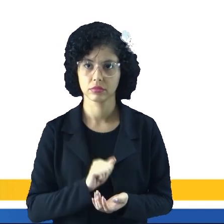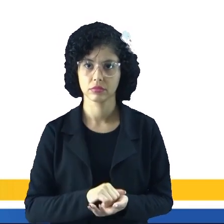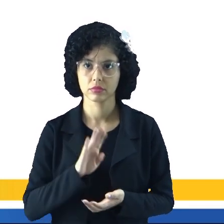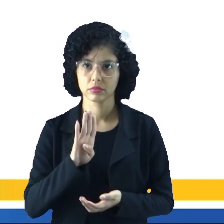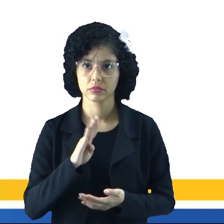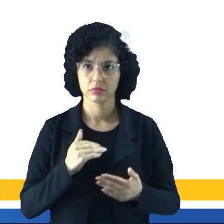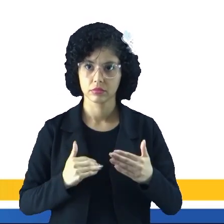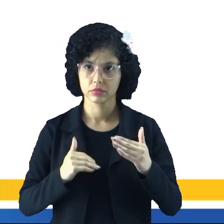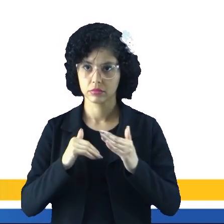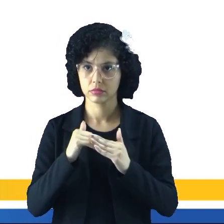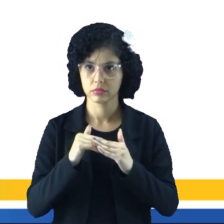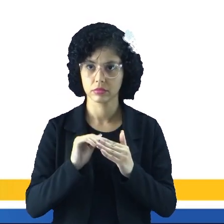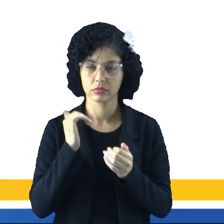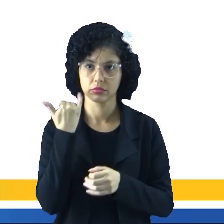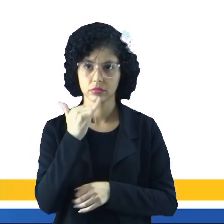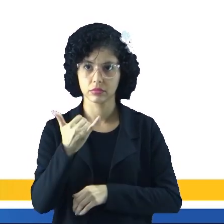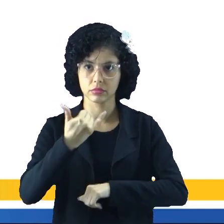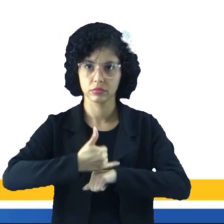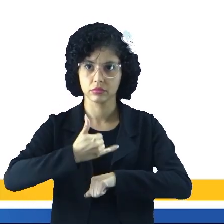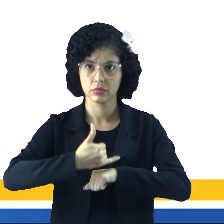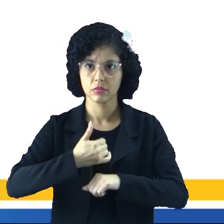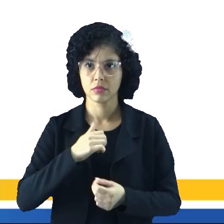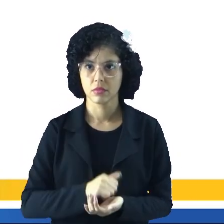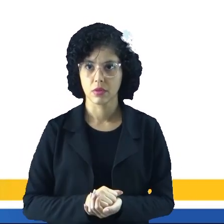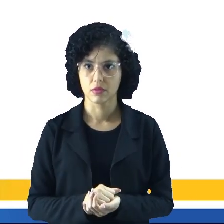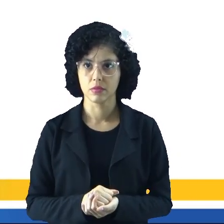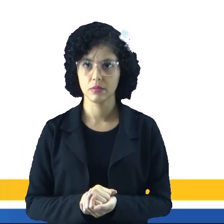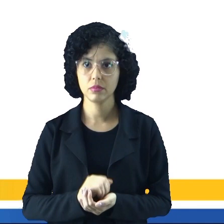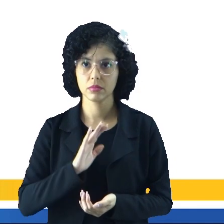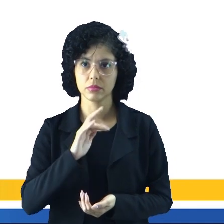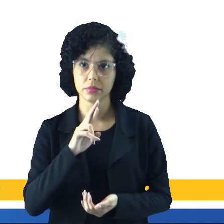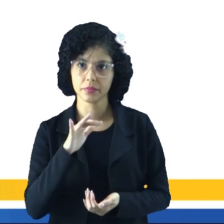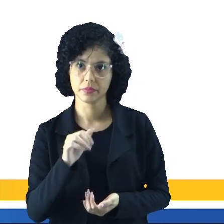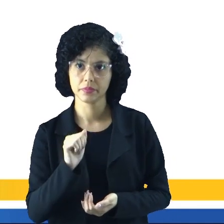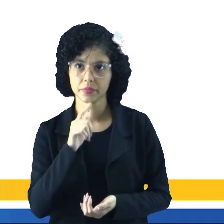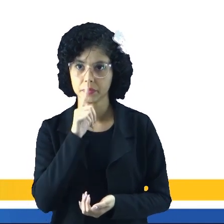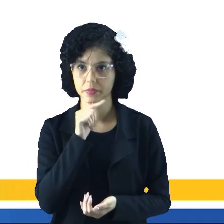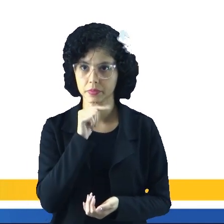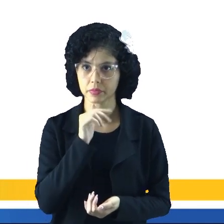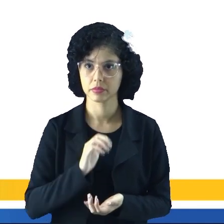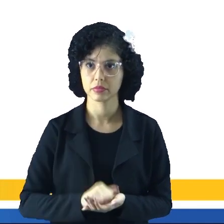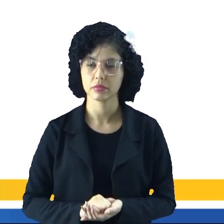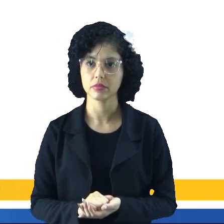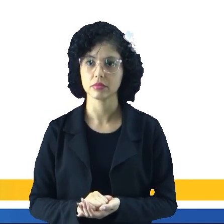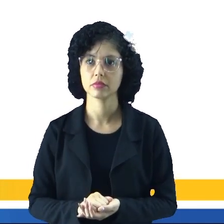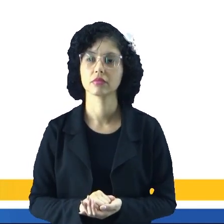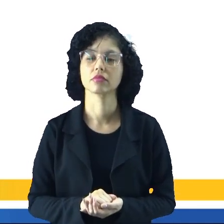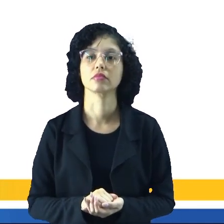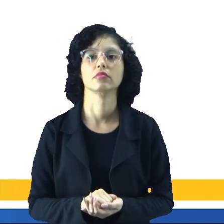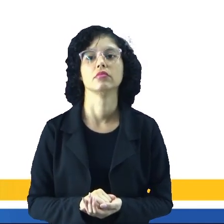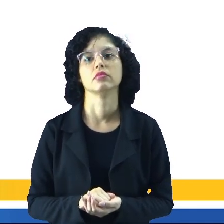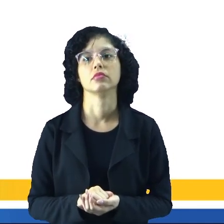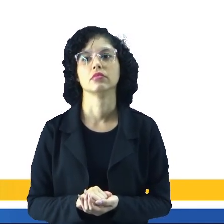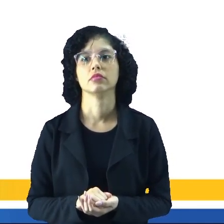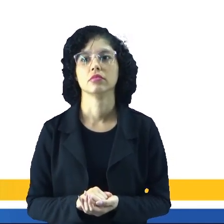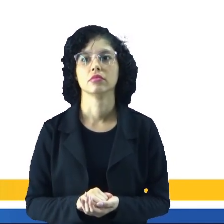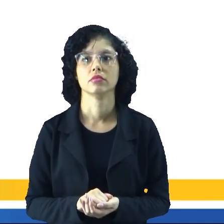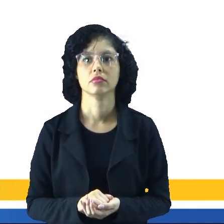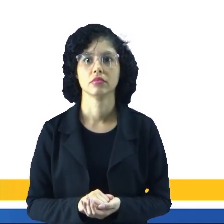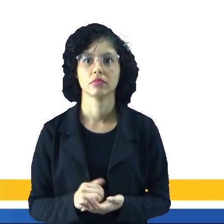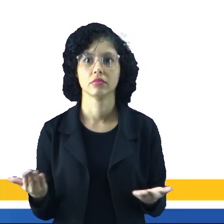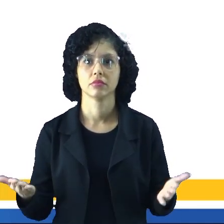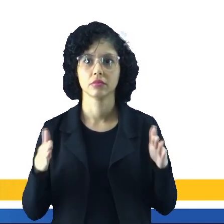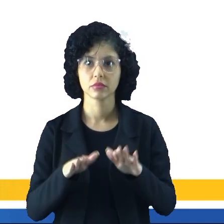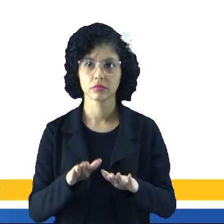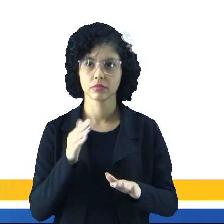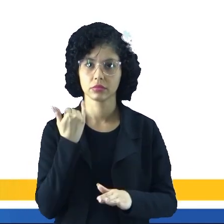C, blindagem pela carcaça metálica. D, escoamento da água pela lataria. E letra E,